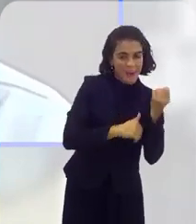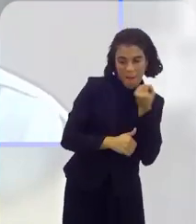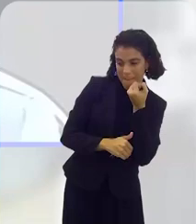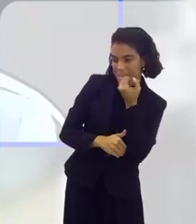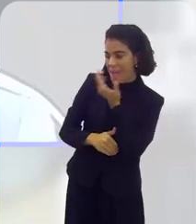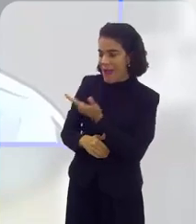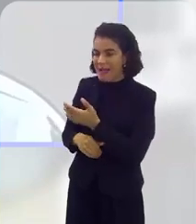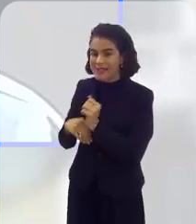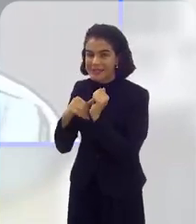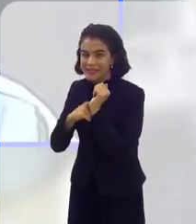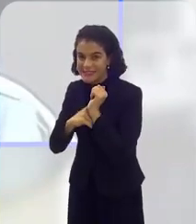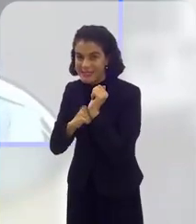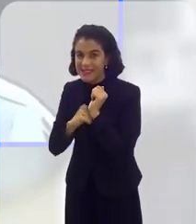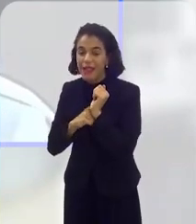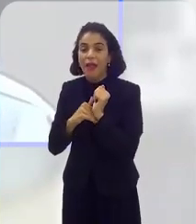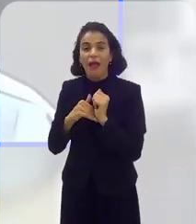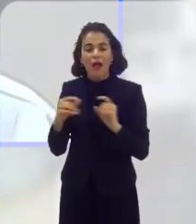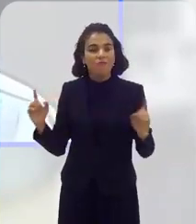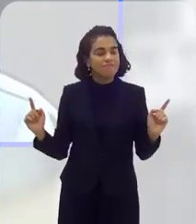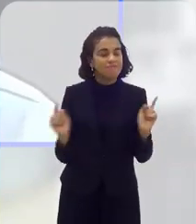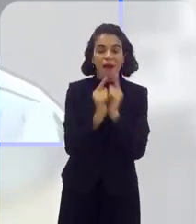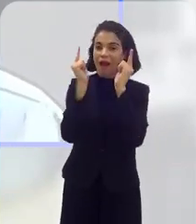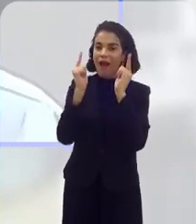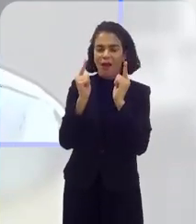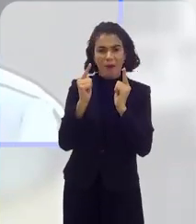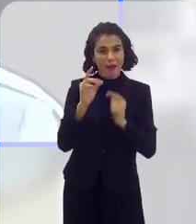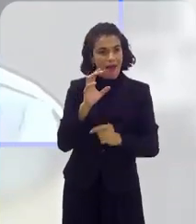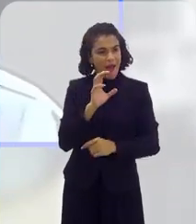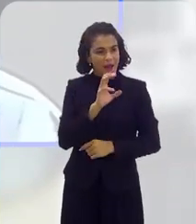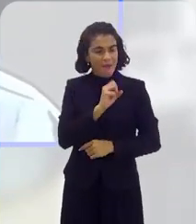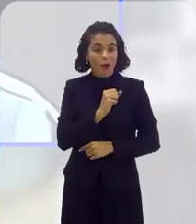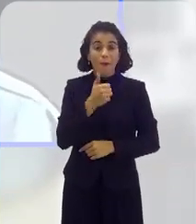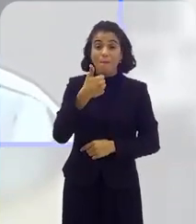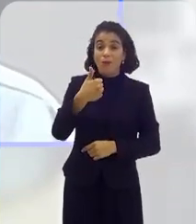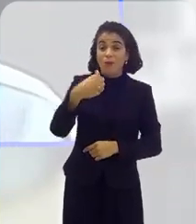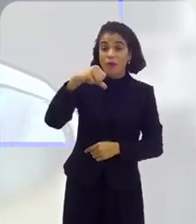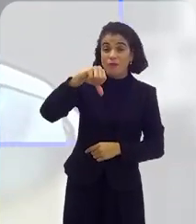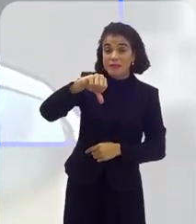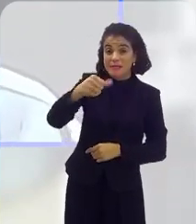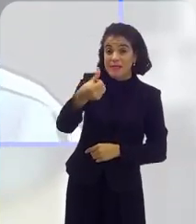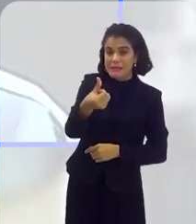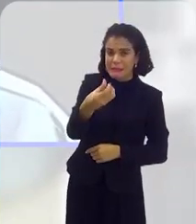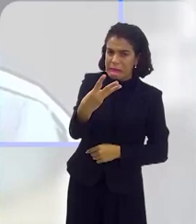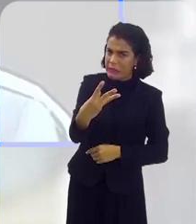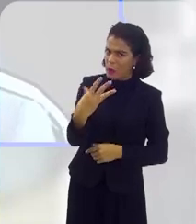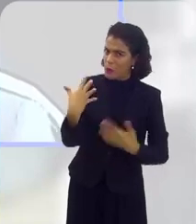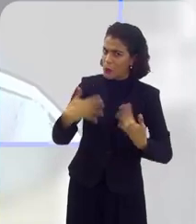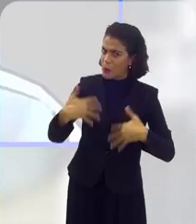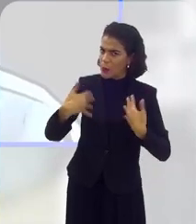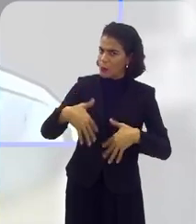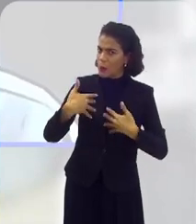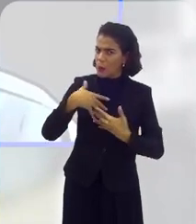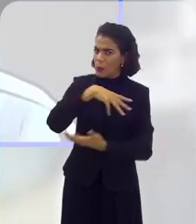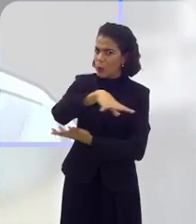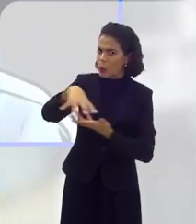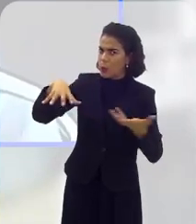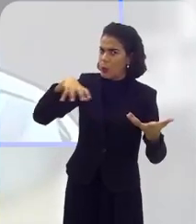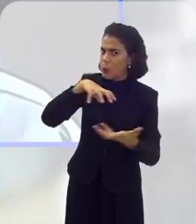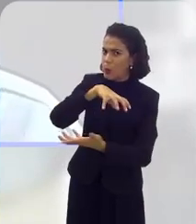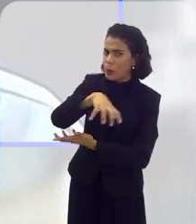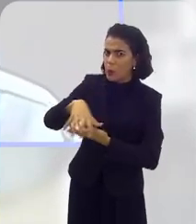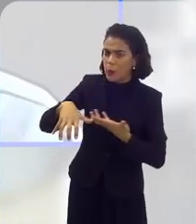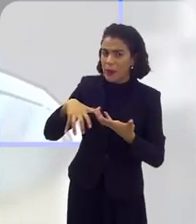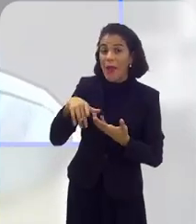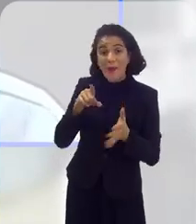até se descobrirem enredadas numa relação amorosa, o que em 1963 seria um